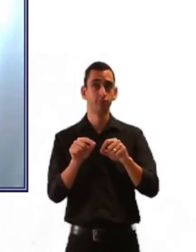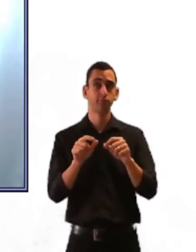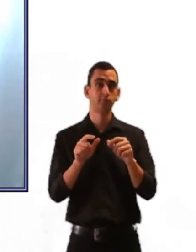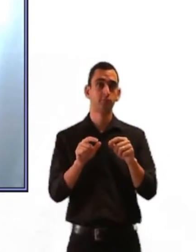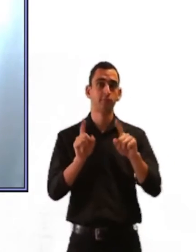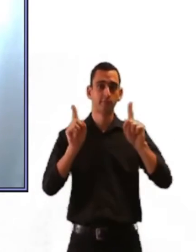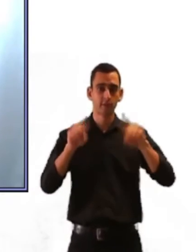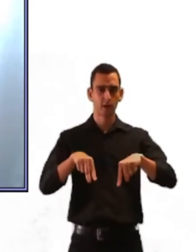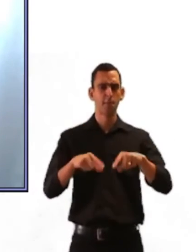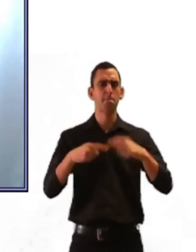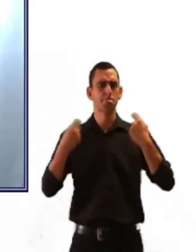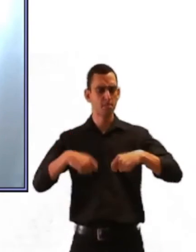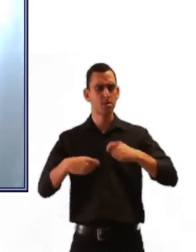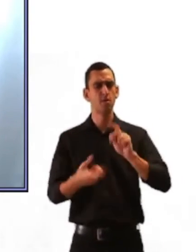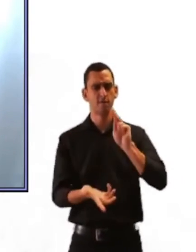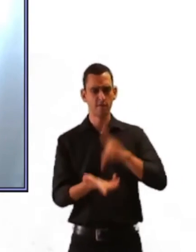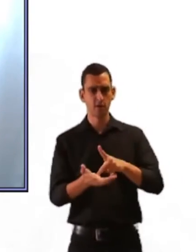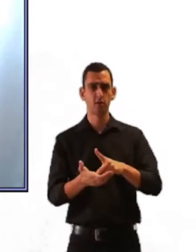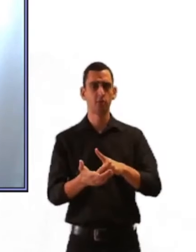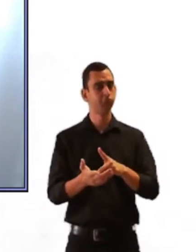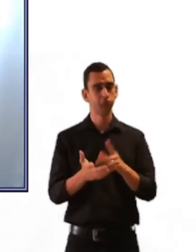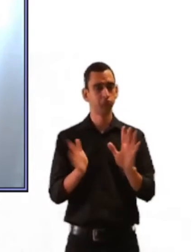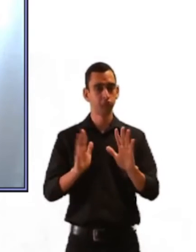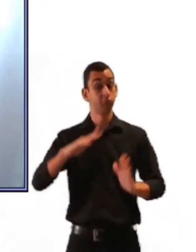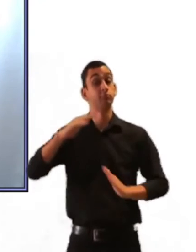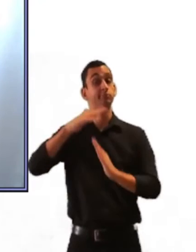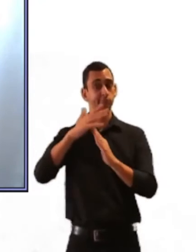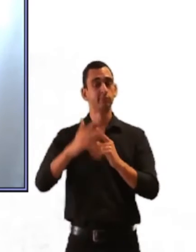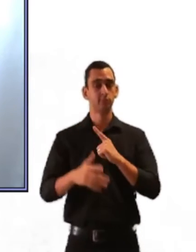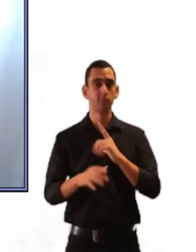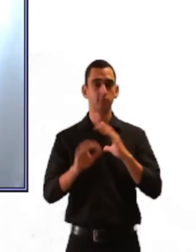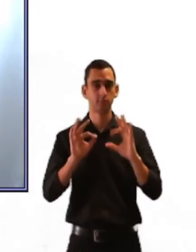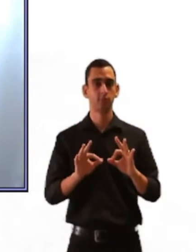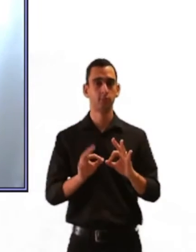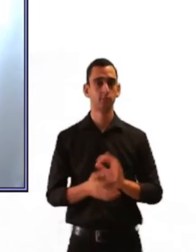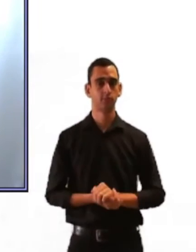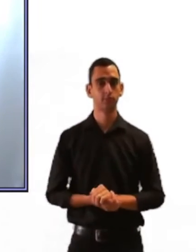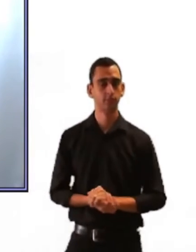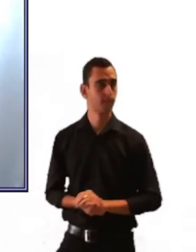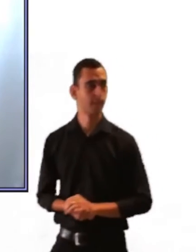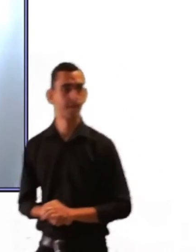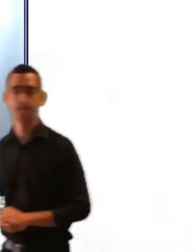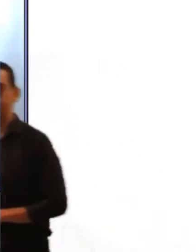todo custo, né, sem nenhum limite. Perfeita a colocação aqui.